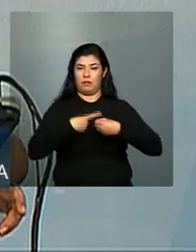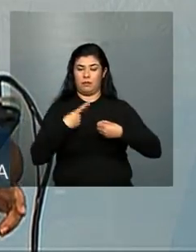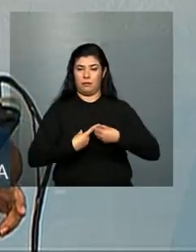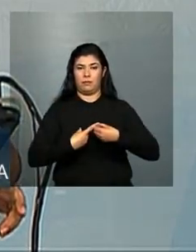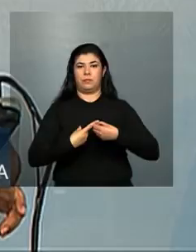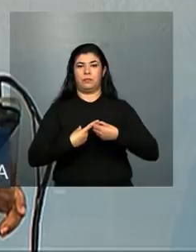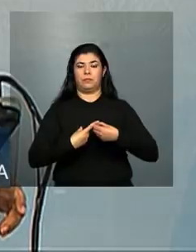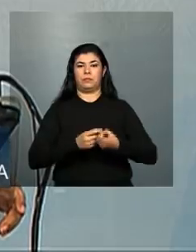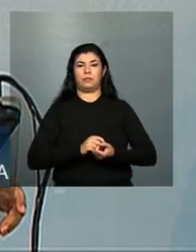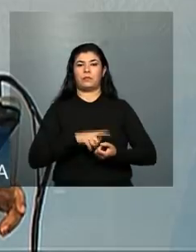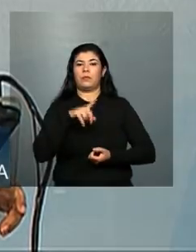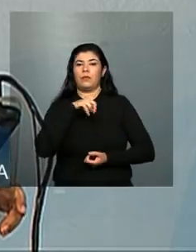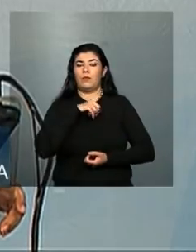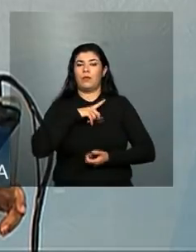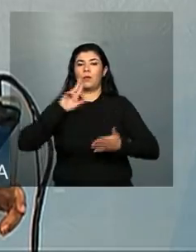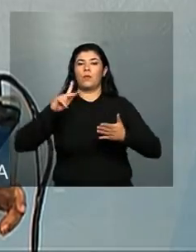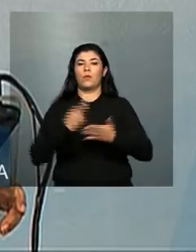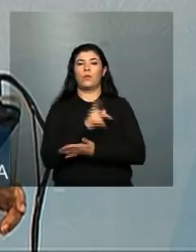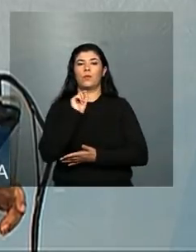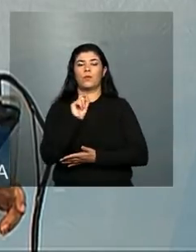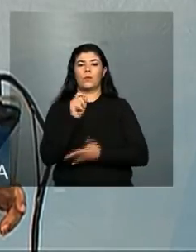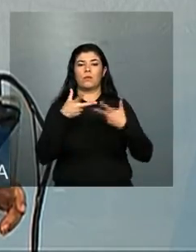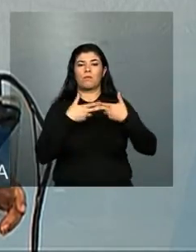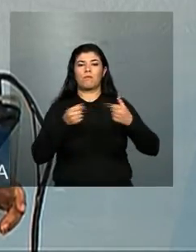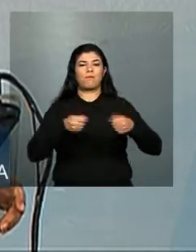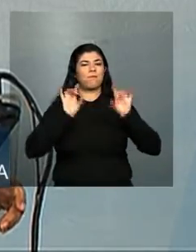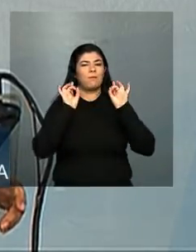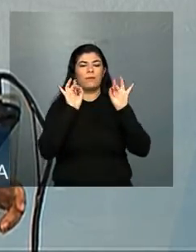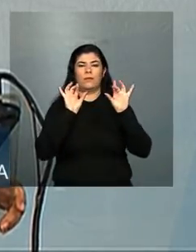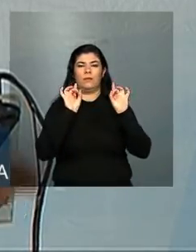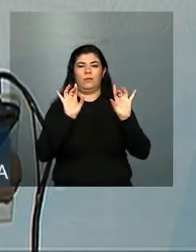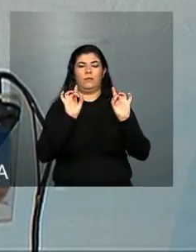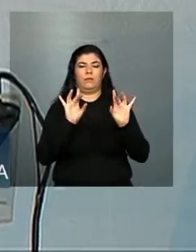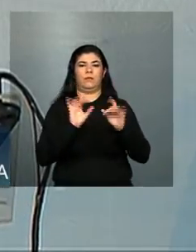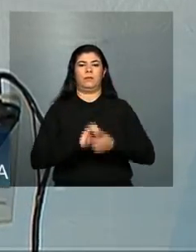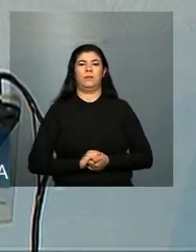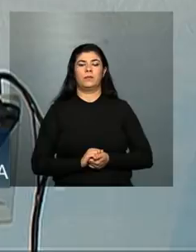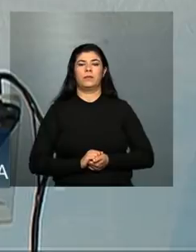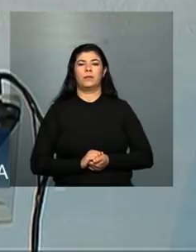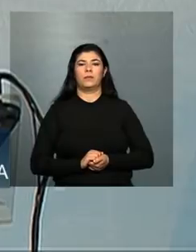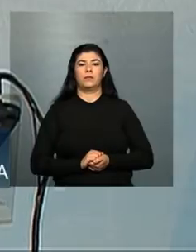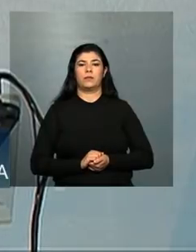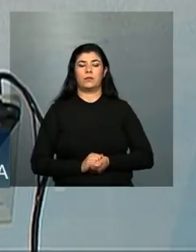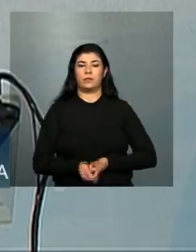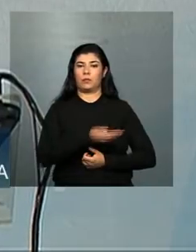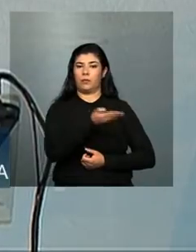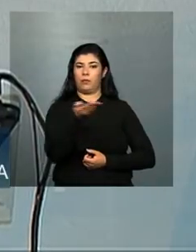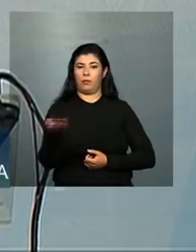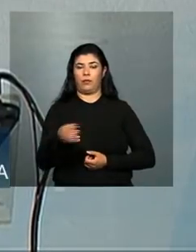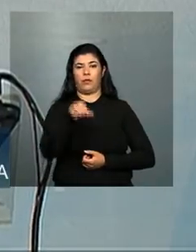aqui está acontecendo uma coisa excepcional. Com essas